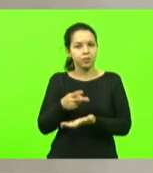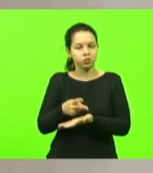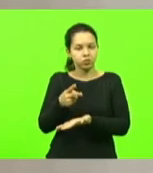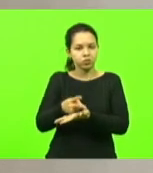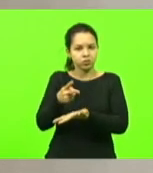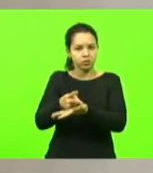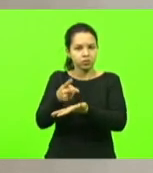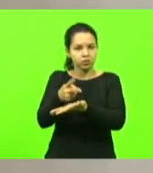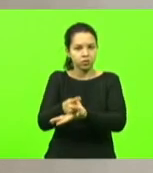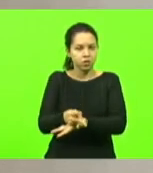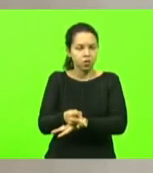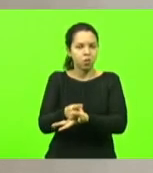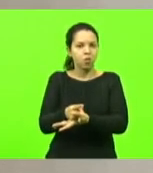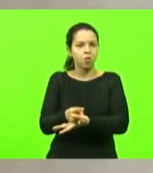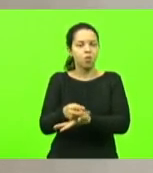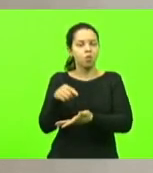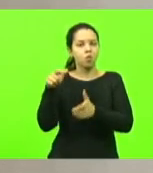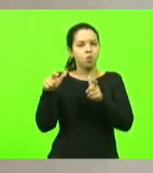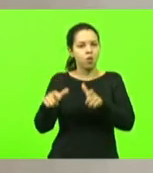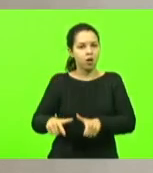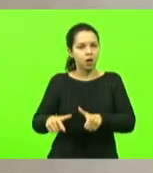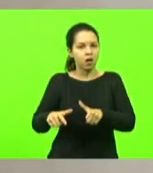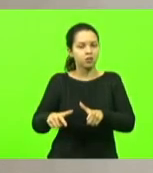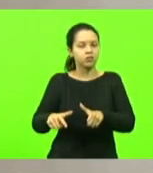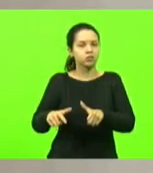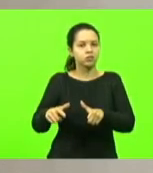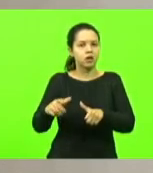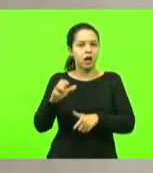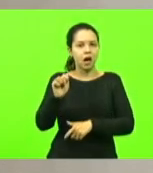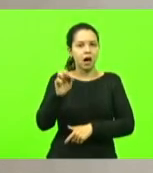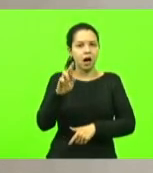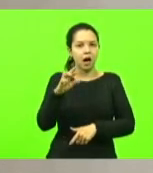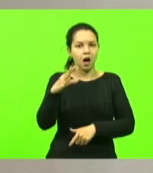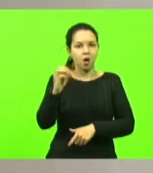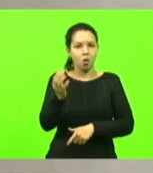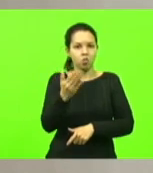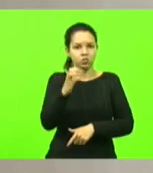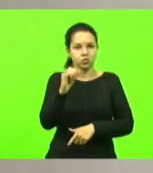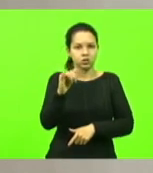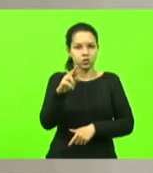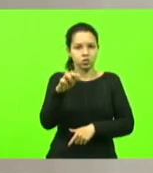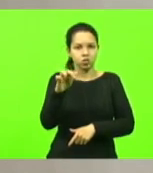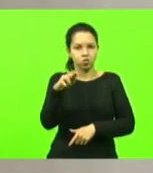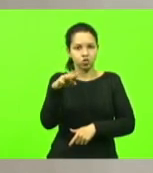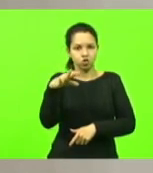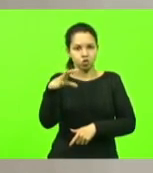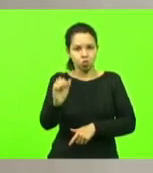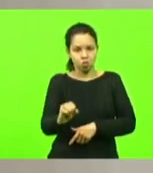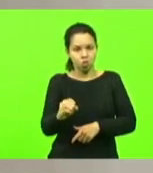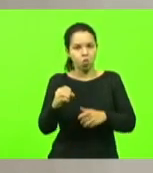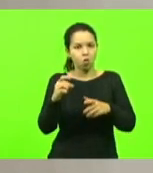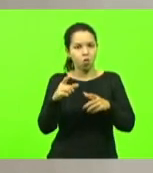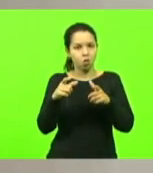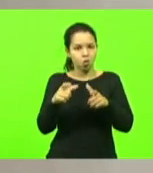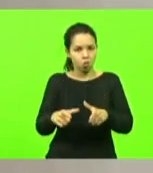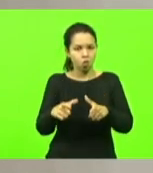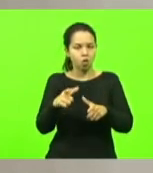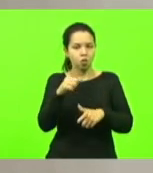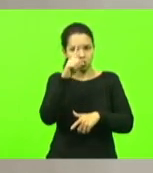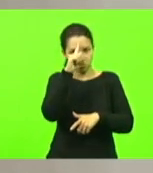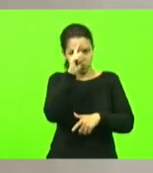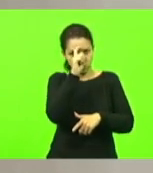do arco cirúrgico em utilização do Hospital Regional Hans-Dieter Schmidt, no município de